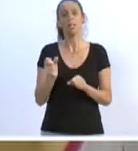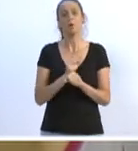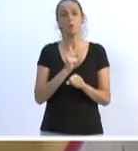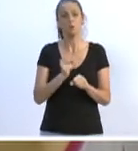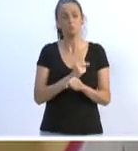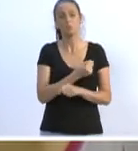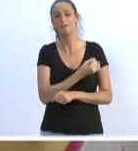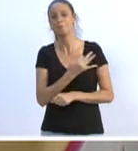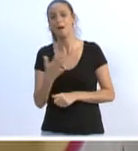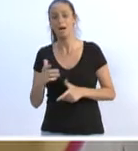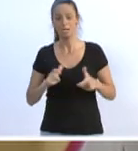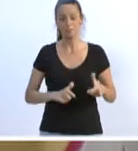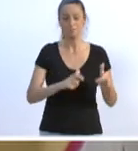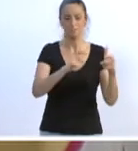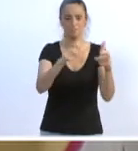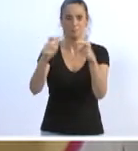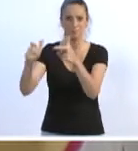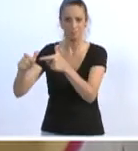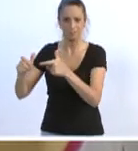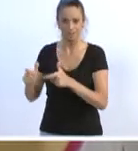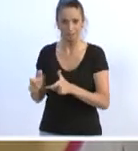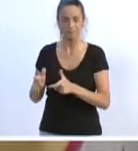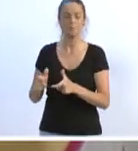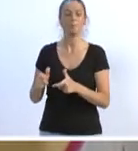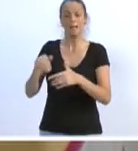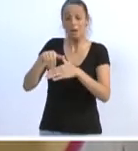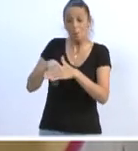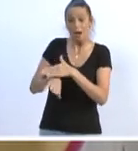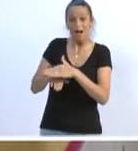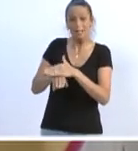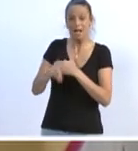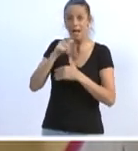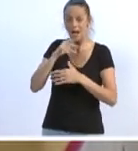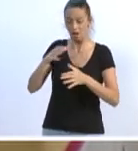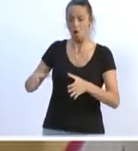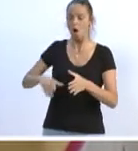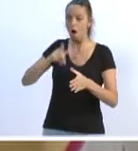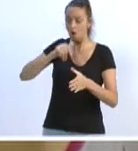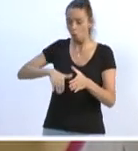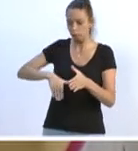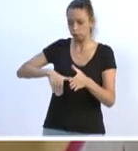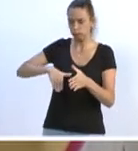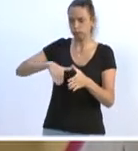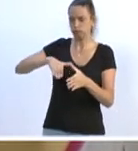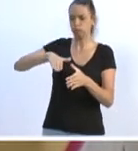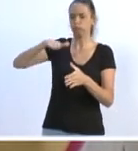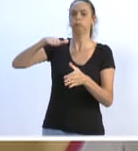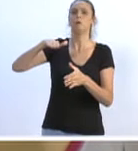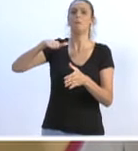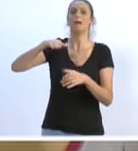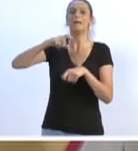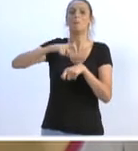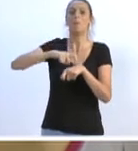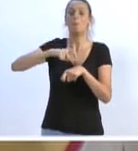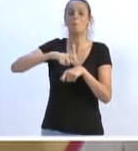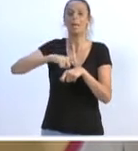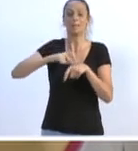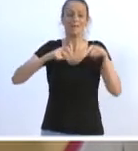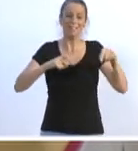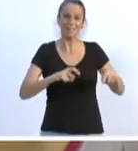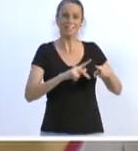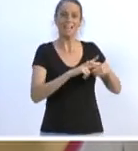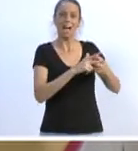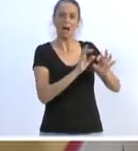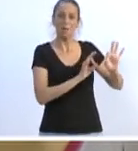fortaleza itoupava zinha que vão dar uma capacidade de estocagem de água maior para que em momentos de manutenção da rede como